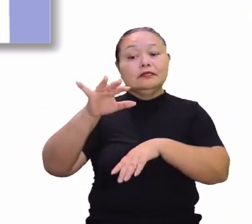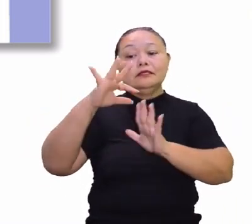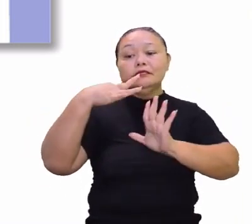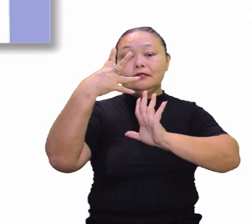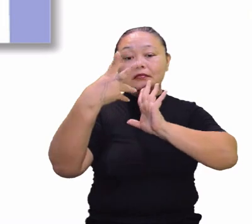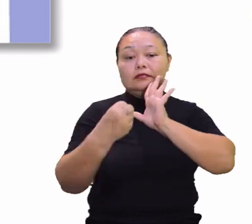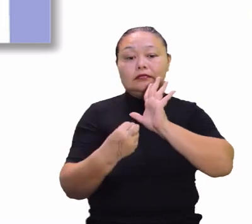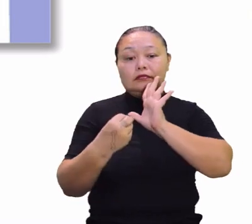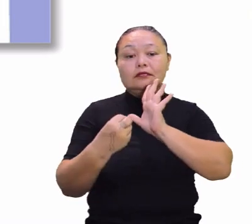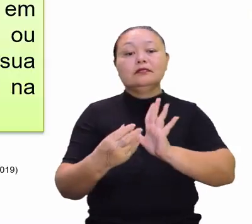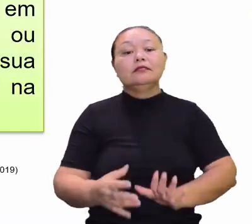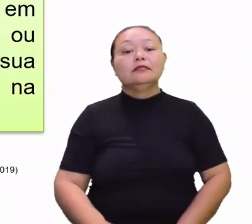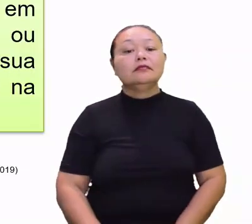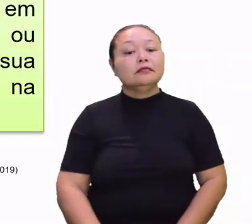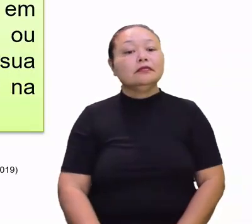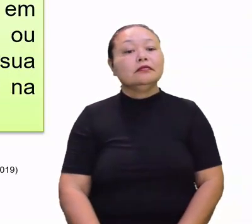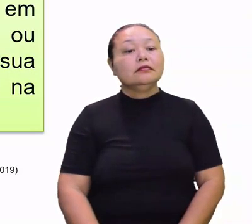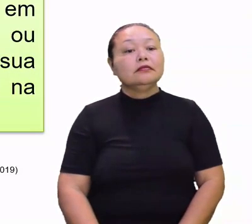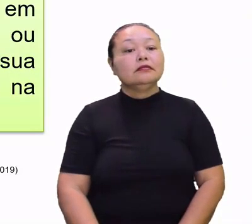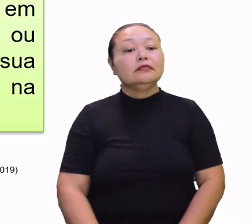solos.